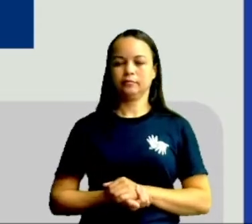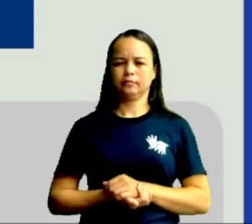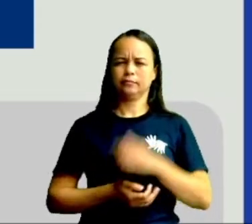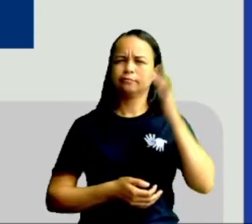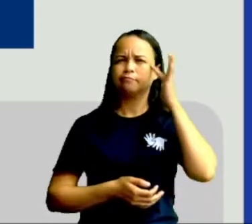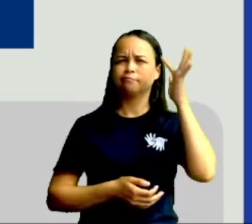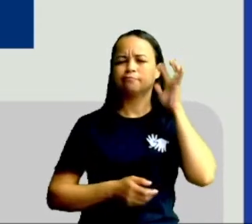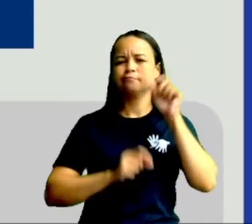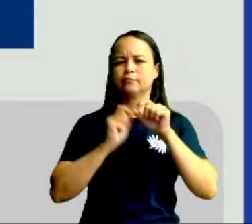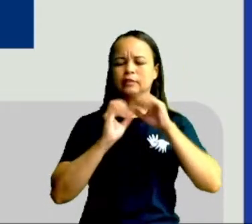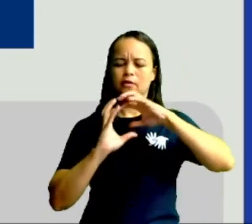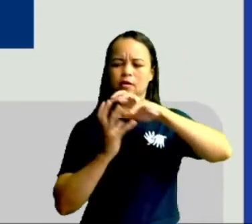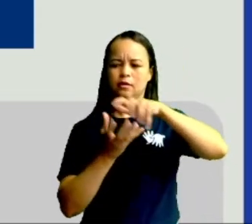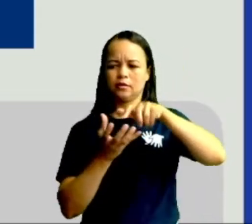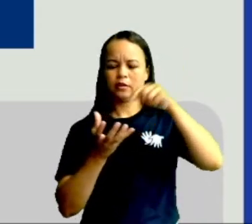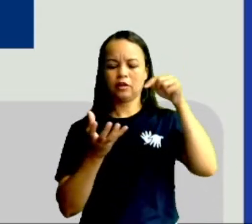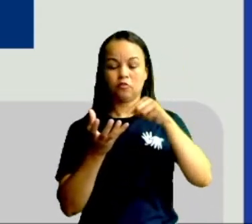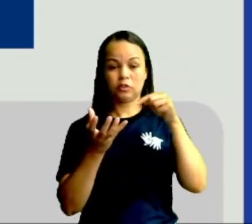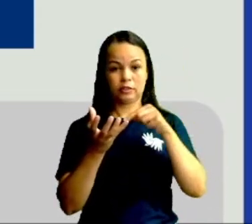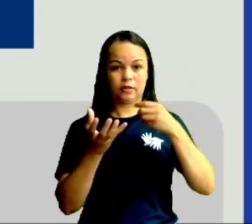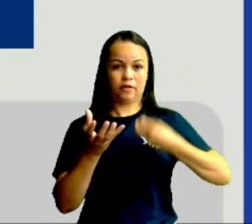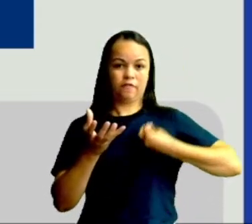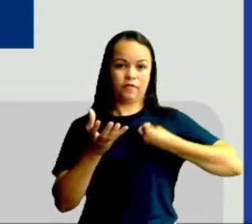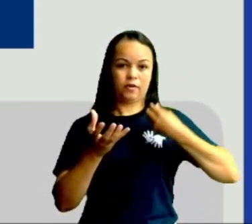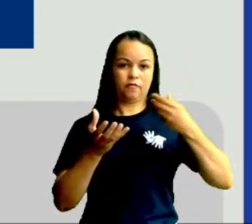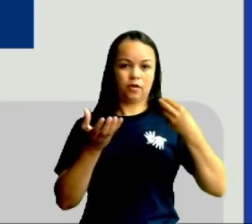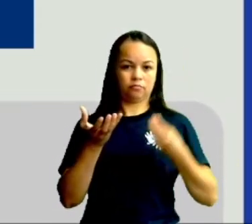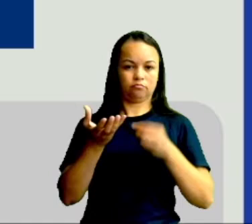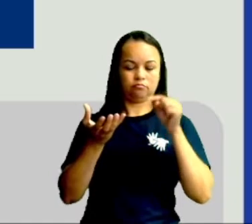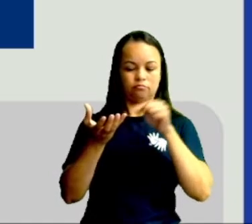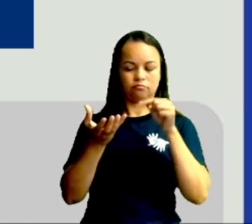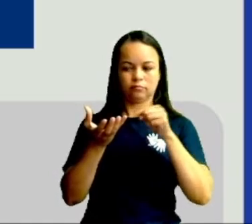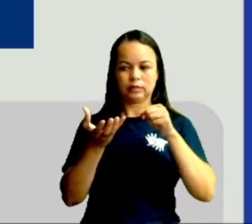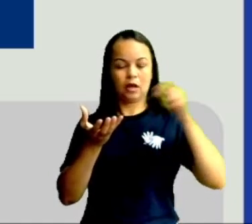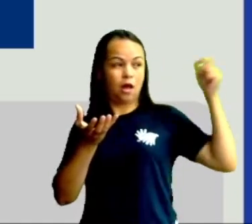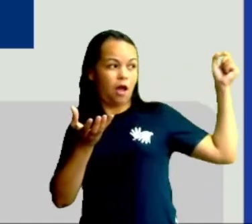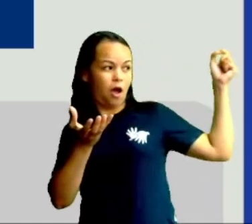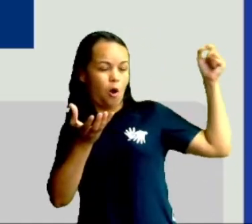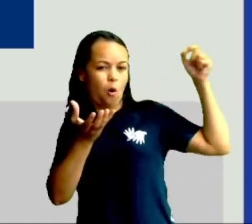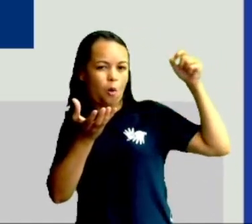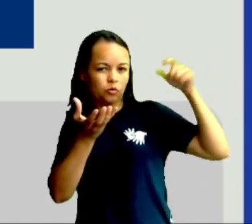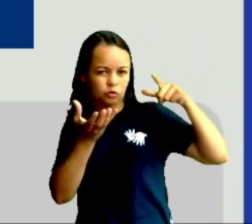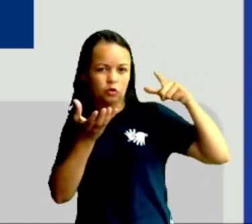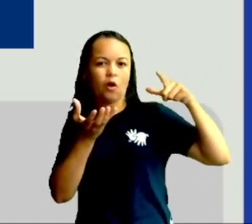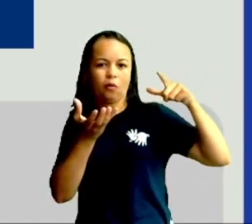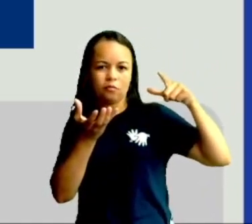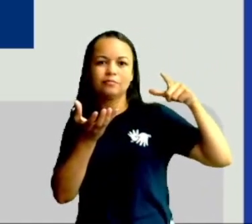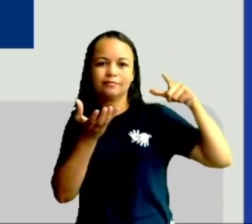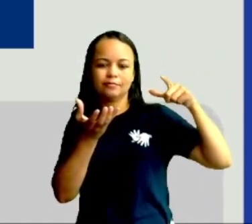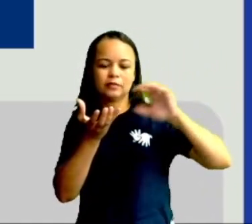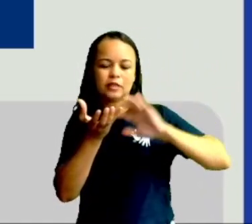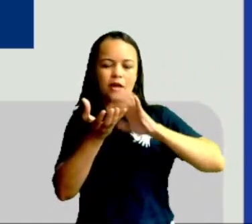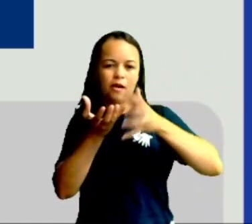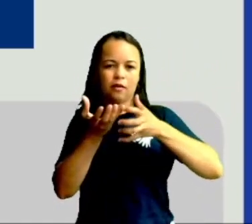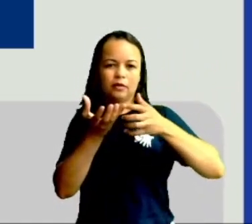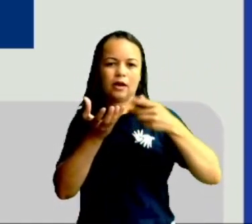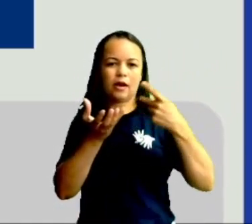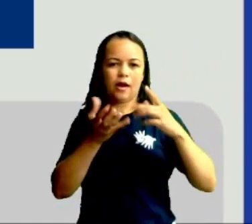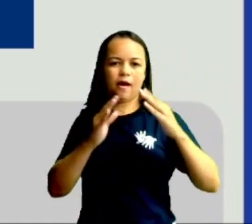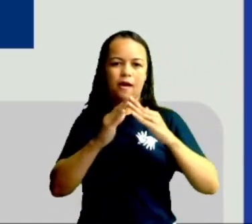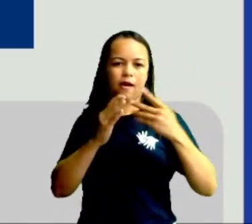que você mora exatamente neste ponto. Neste momento, o lado em que você mora está voltado para o